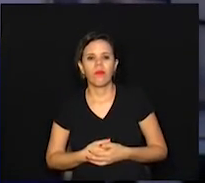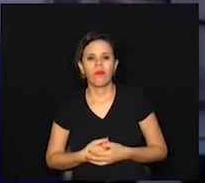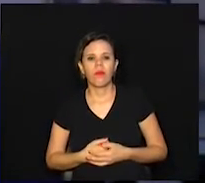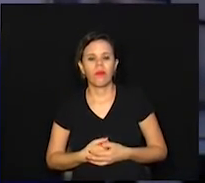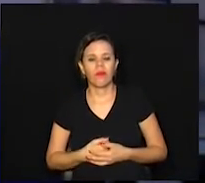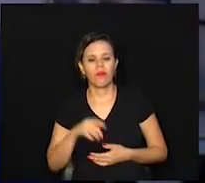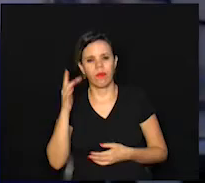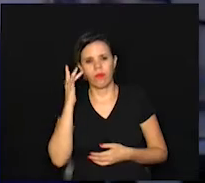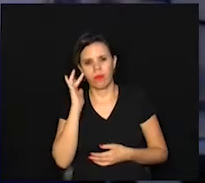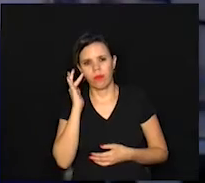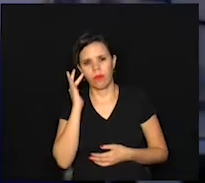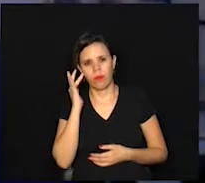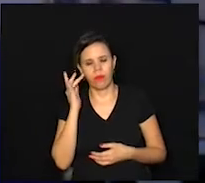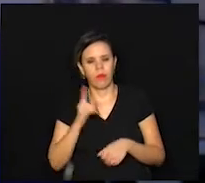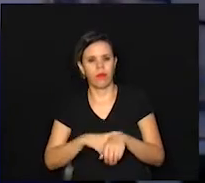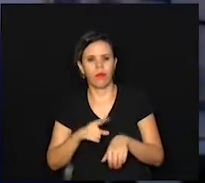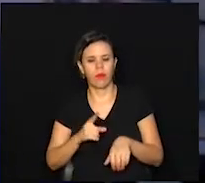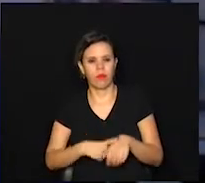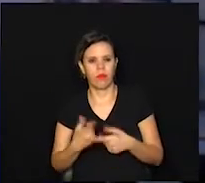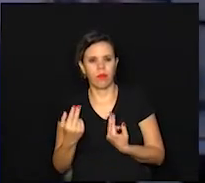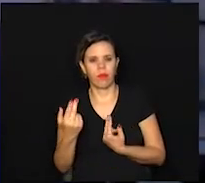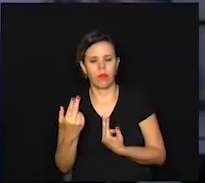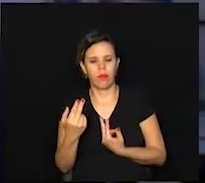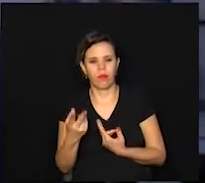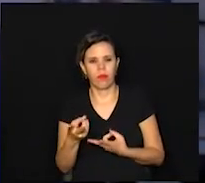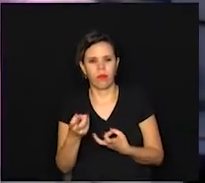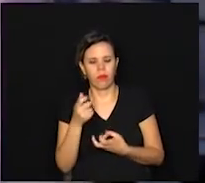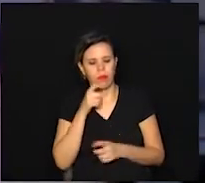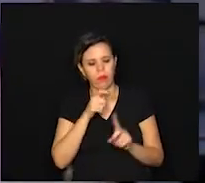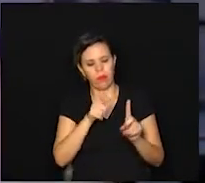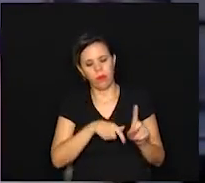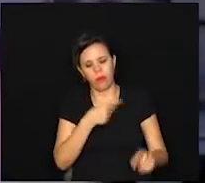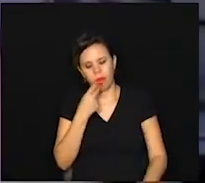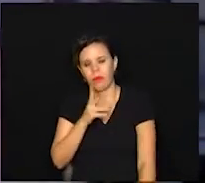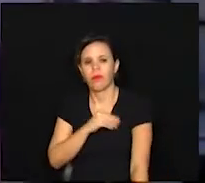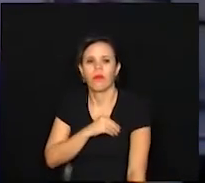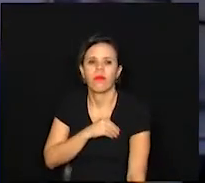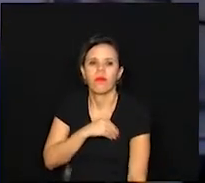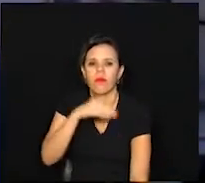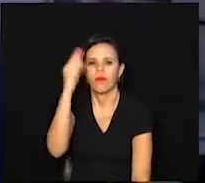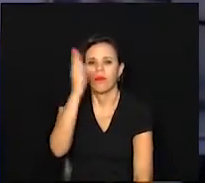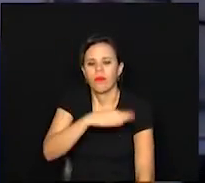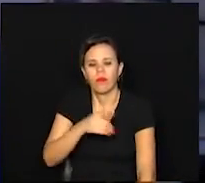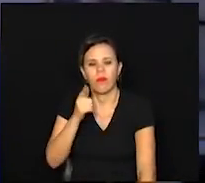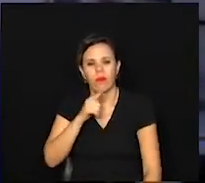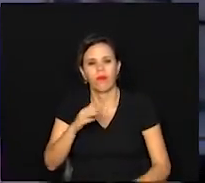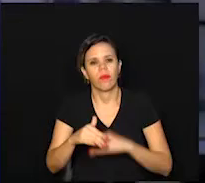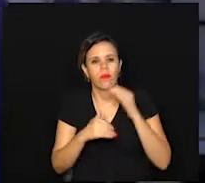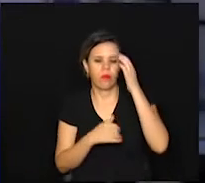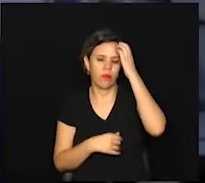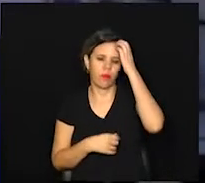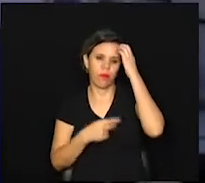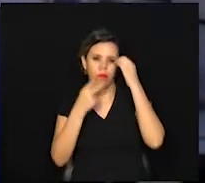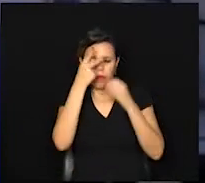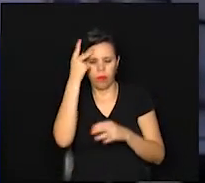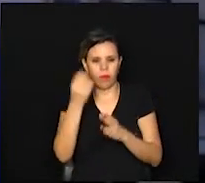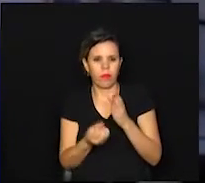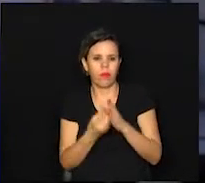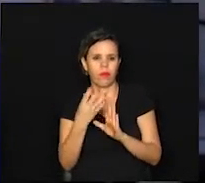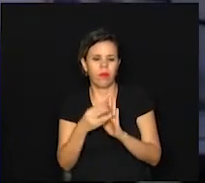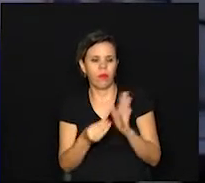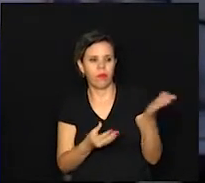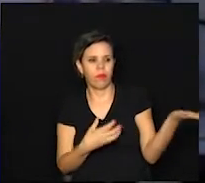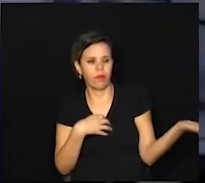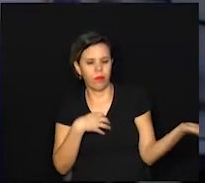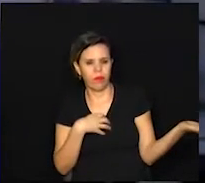eu acho que num momento como esse, eu olhei para aquela mulher e disse, gente, como é que o Brasil consegue produzir pessoas assim,